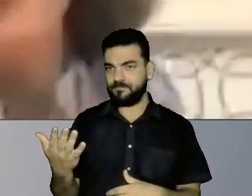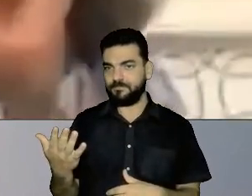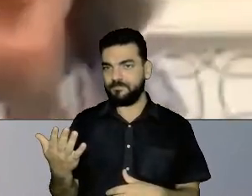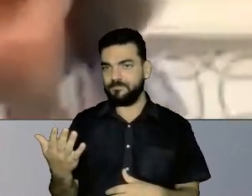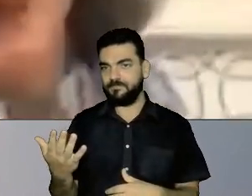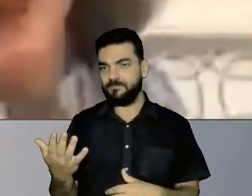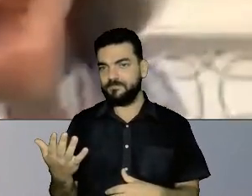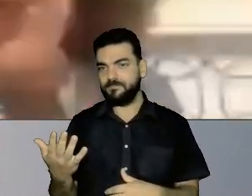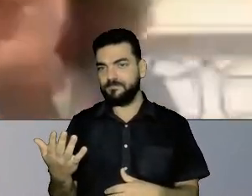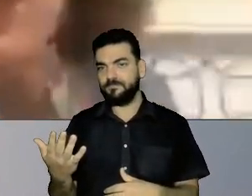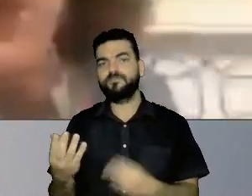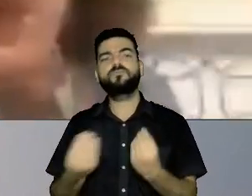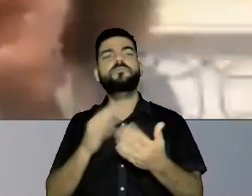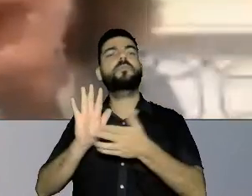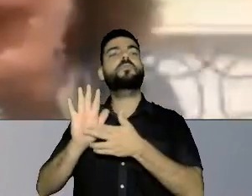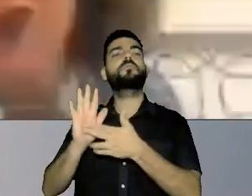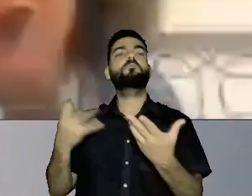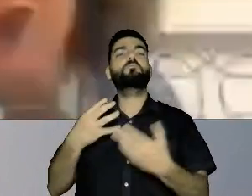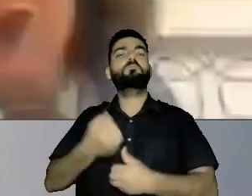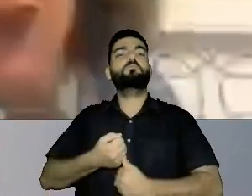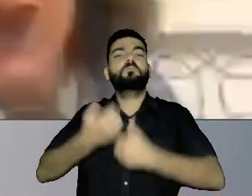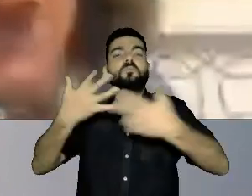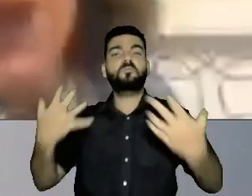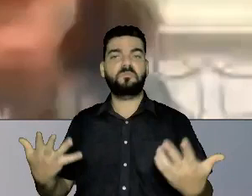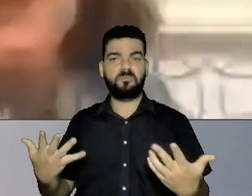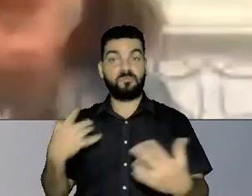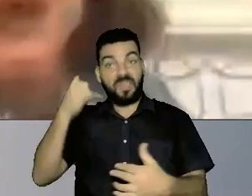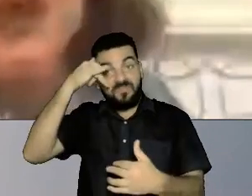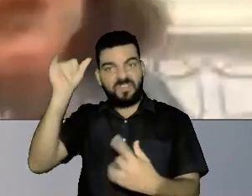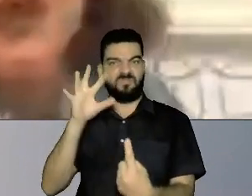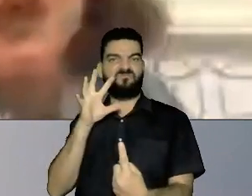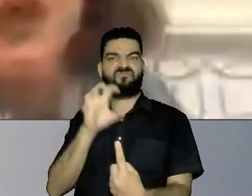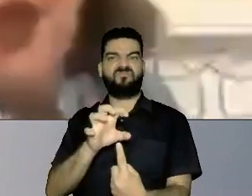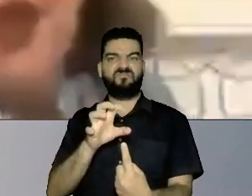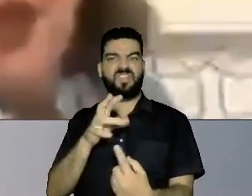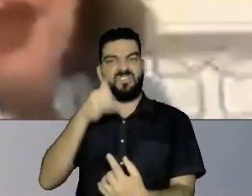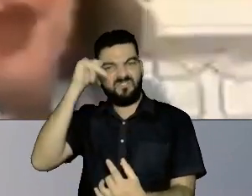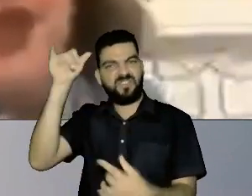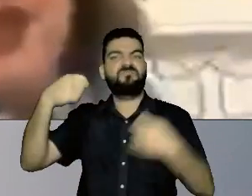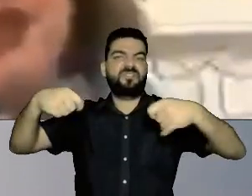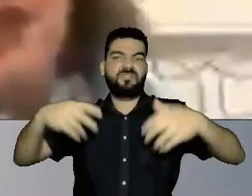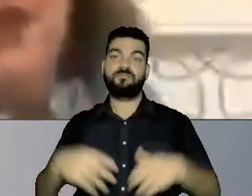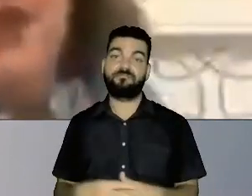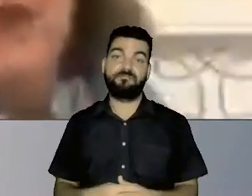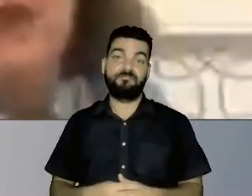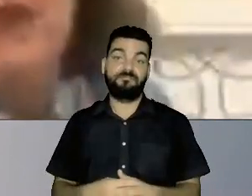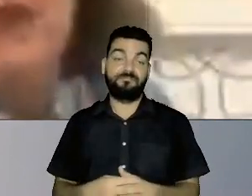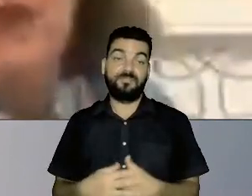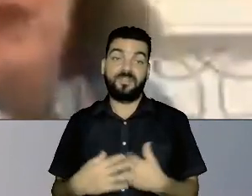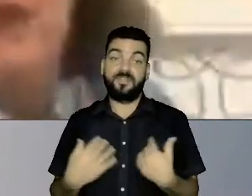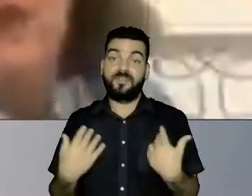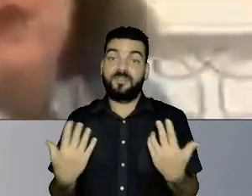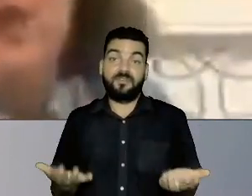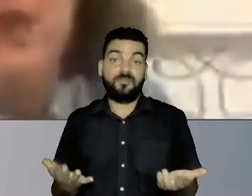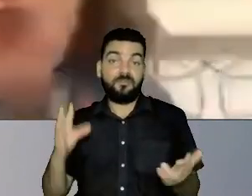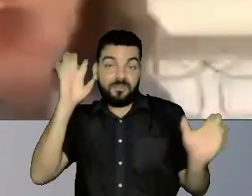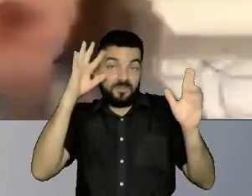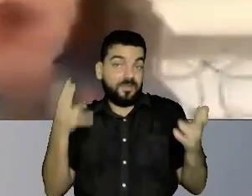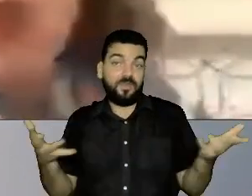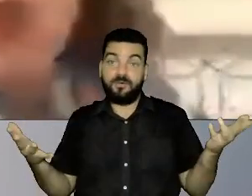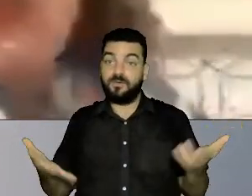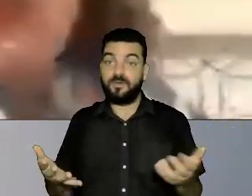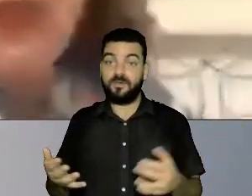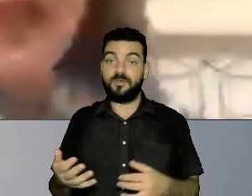se pauta na liberdade, não na repressão, né? Essa é uma questão.